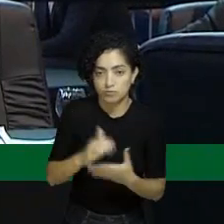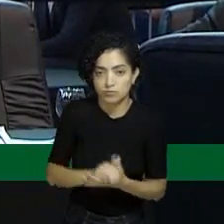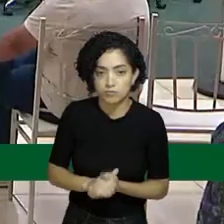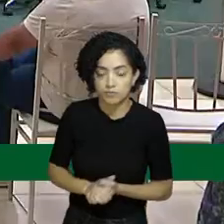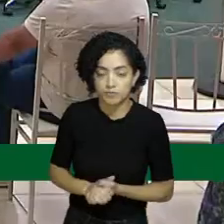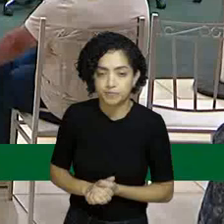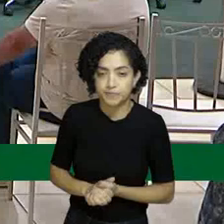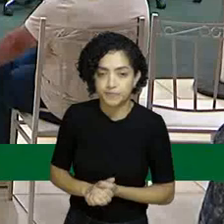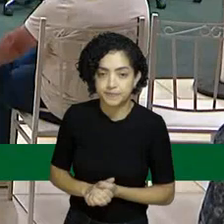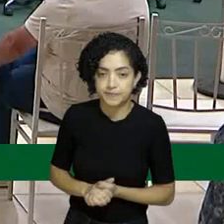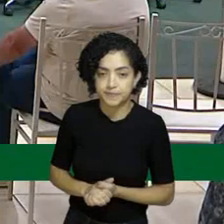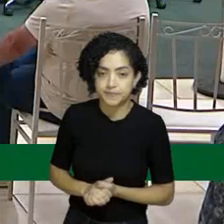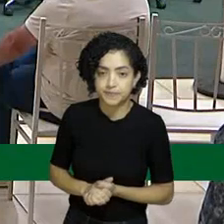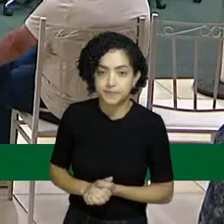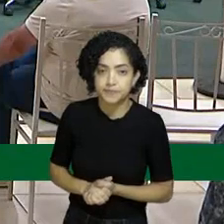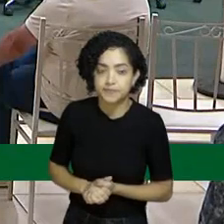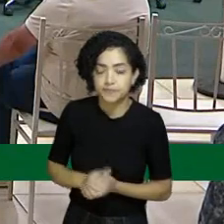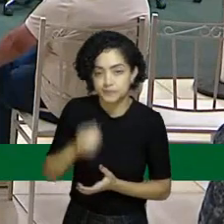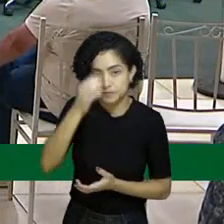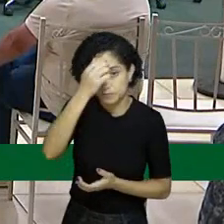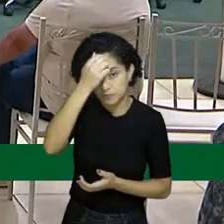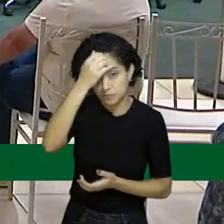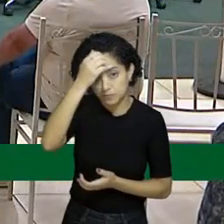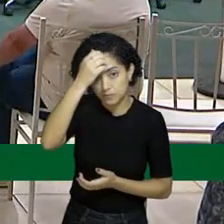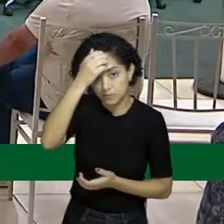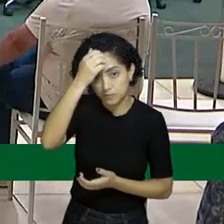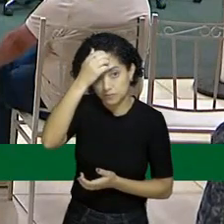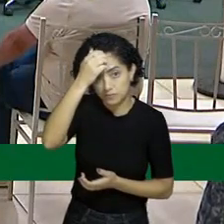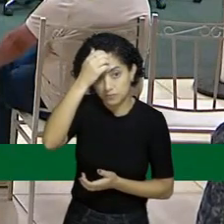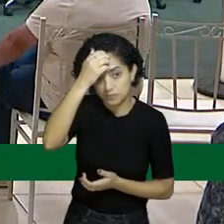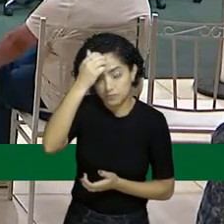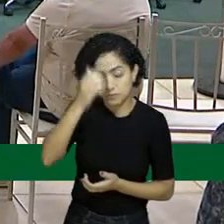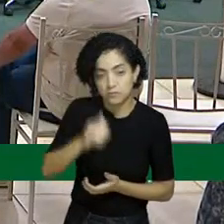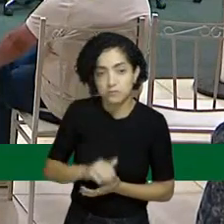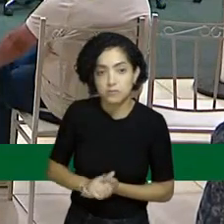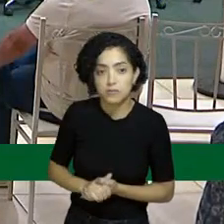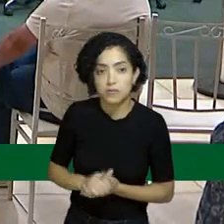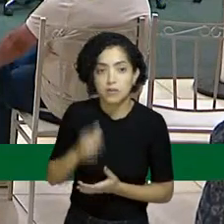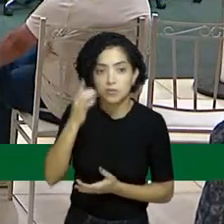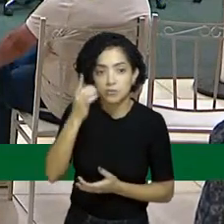Lima. Pelo tempo de até 10 minutos, fala uso da palavra o deputado Matheus Cadorim.